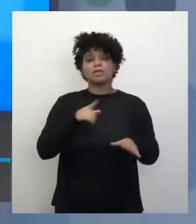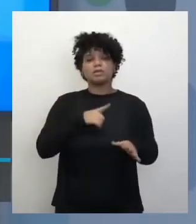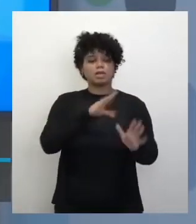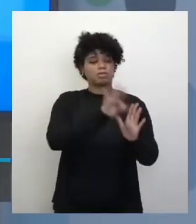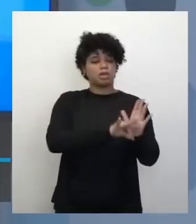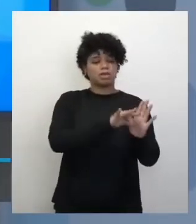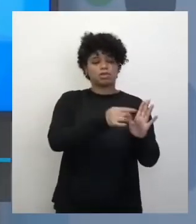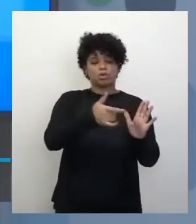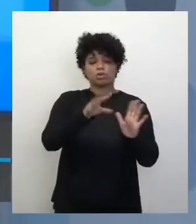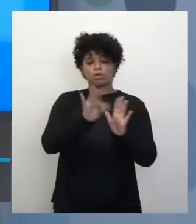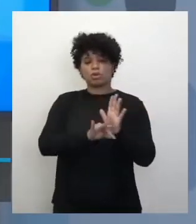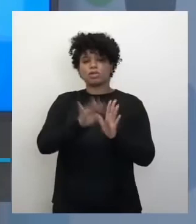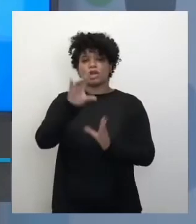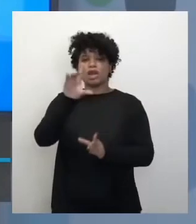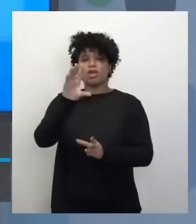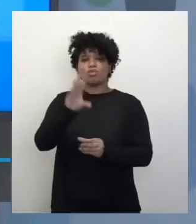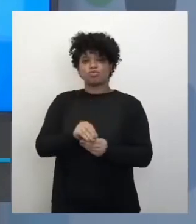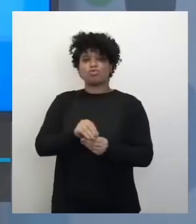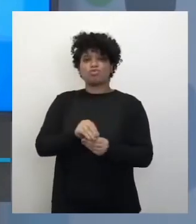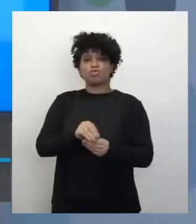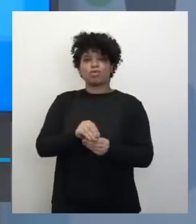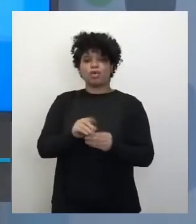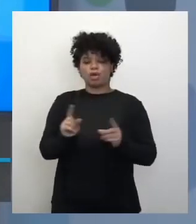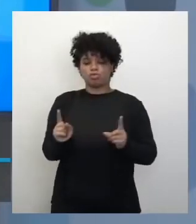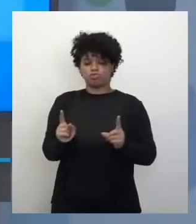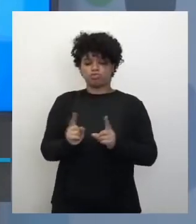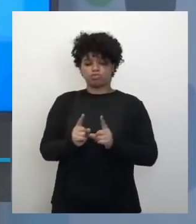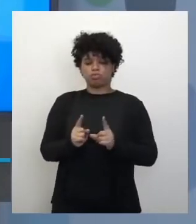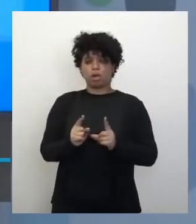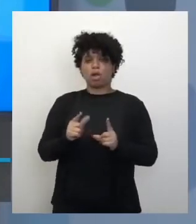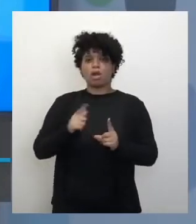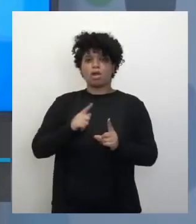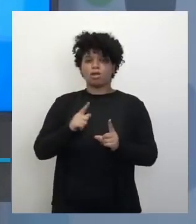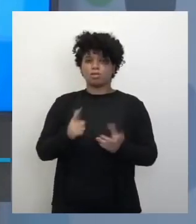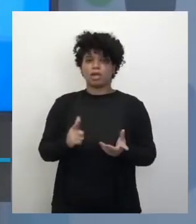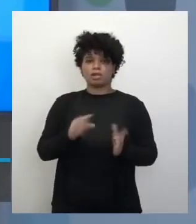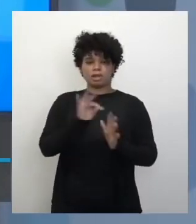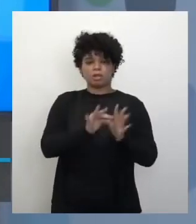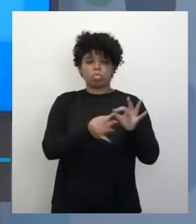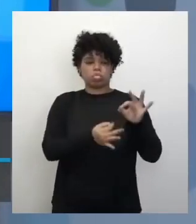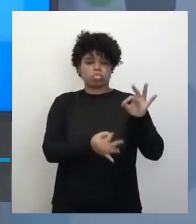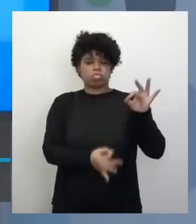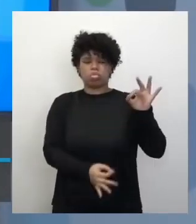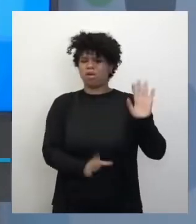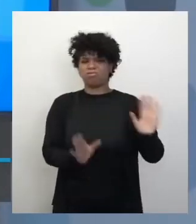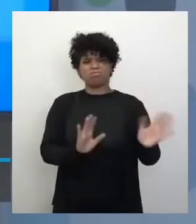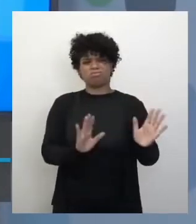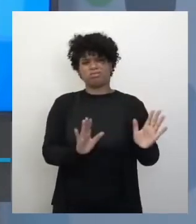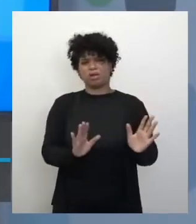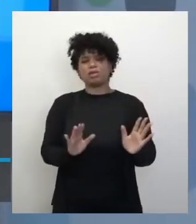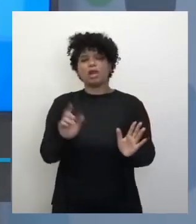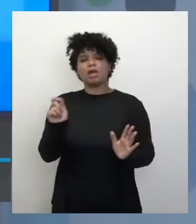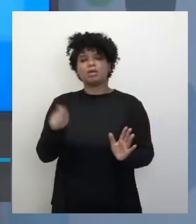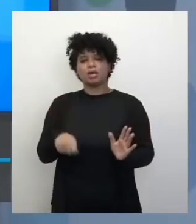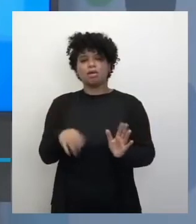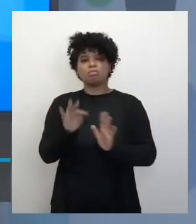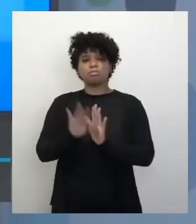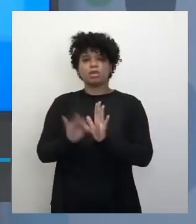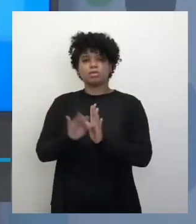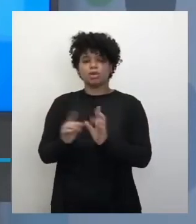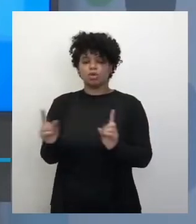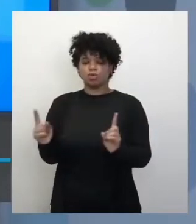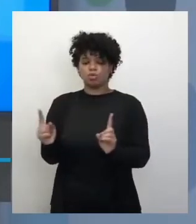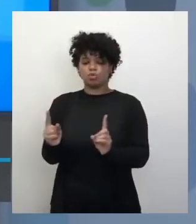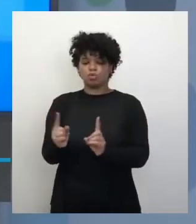ele traz as mesmas informações, só que de forma mais reduzida, né? Sintética, enquanto no texto original vai estar